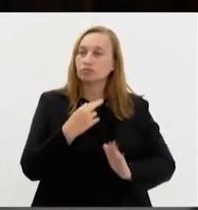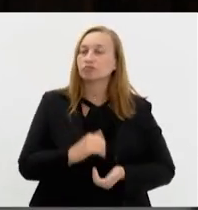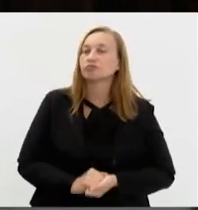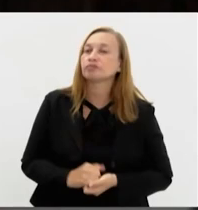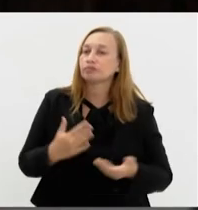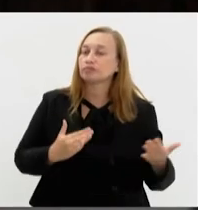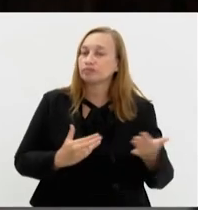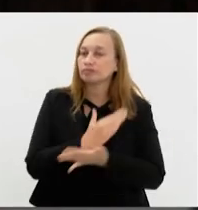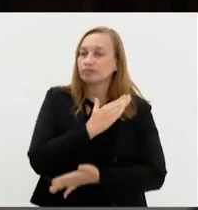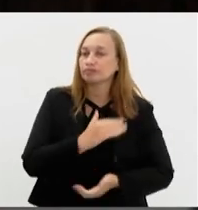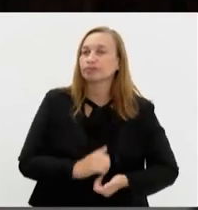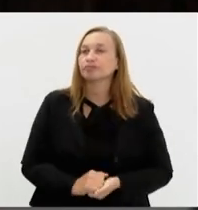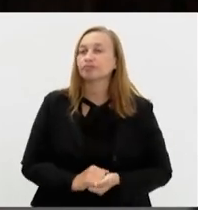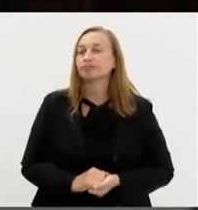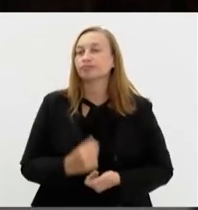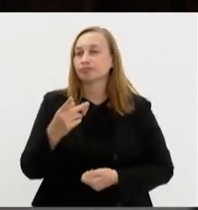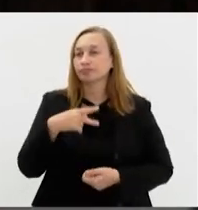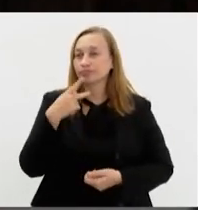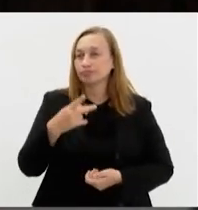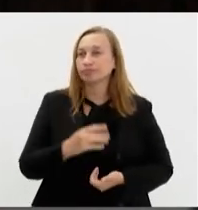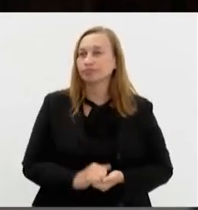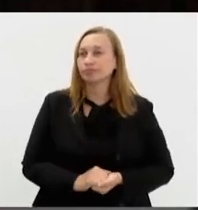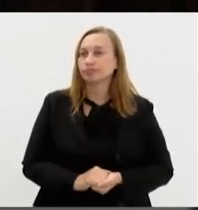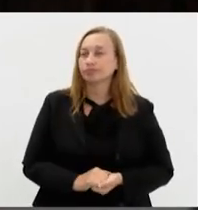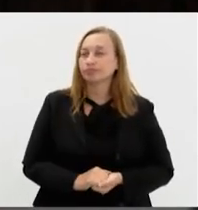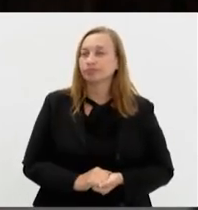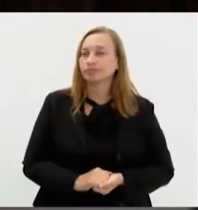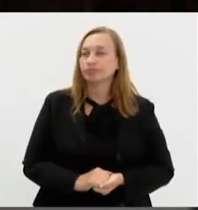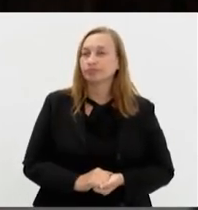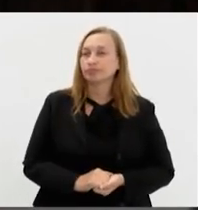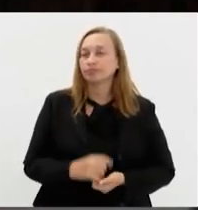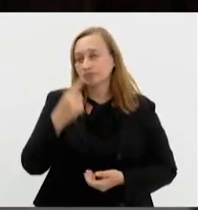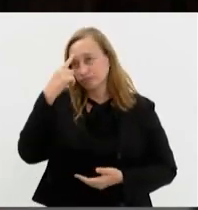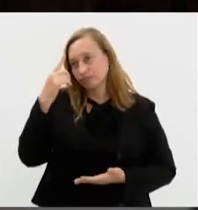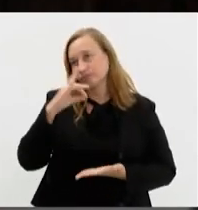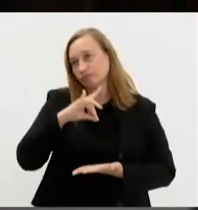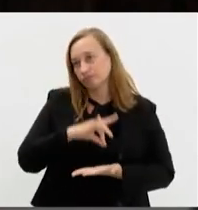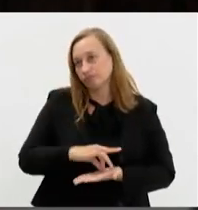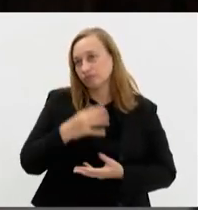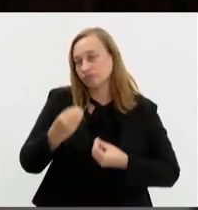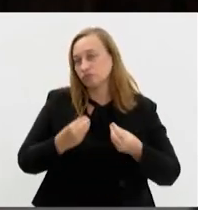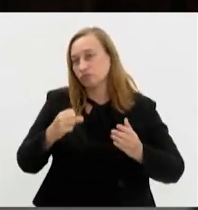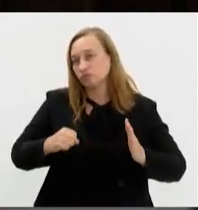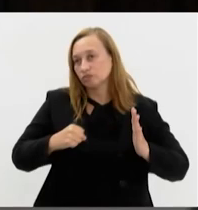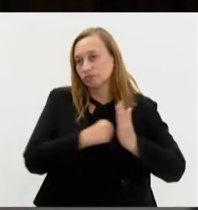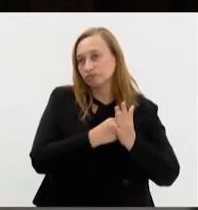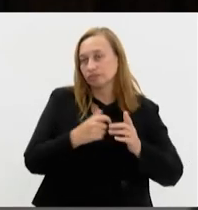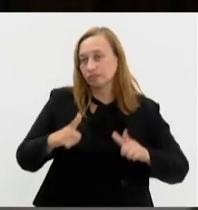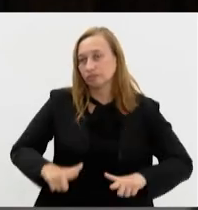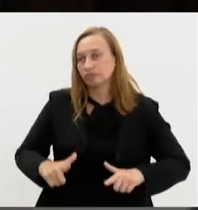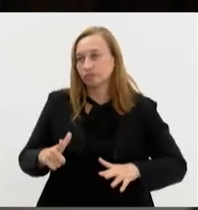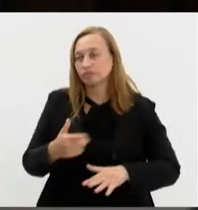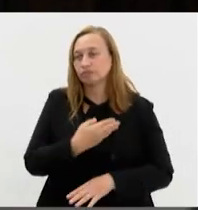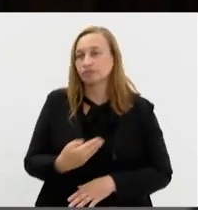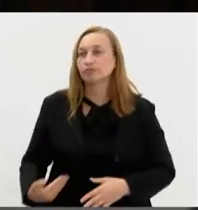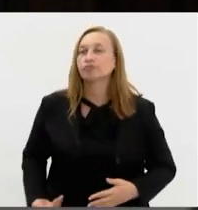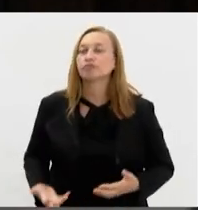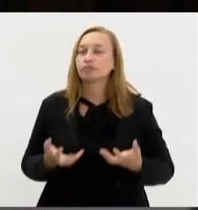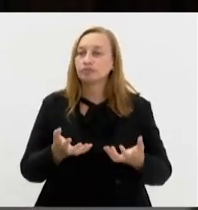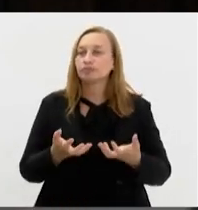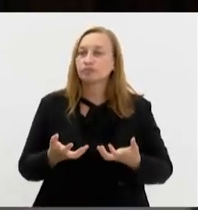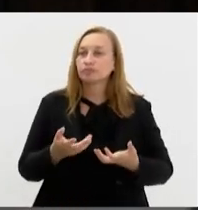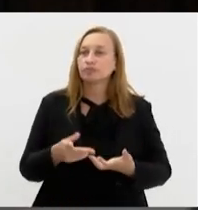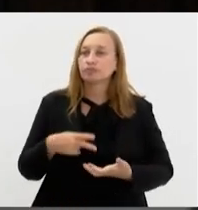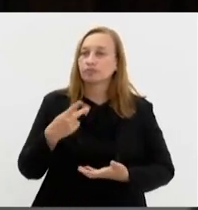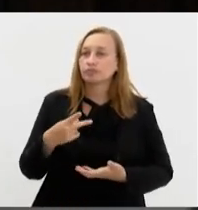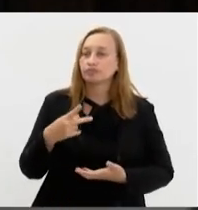aprovadas e eu para falar sobre a ideia de verdade como isso impacta o espaço público eu queria fazer alusão a uma das